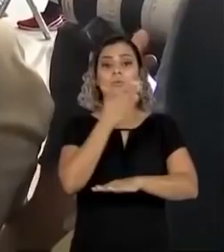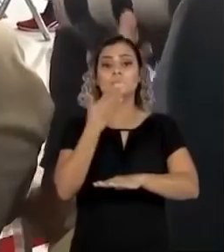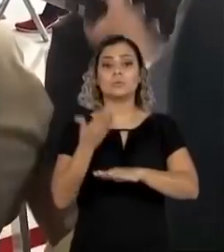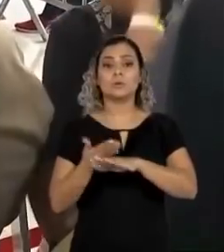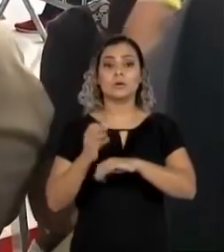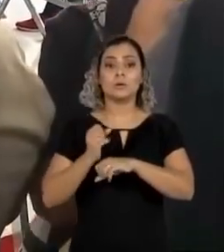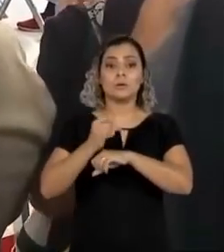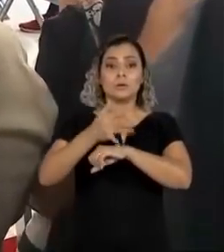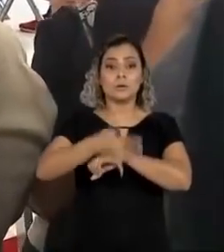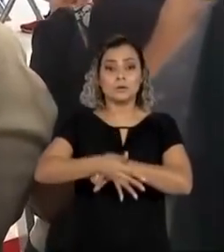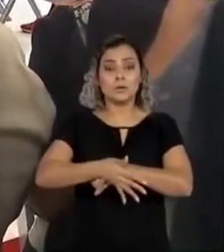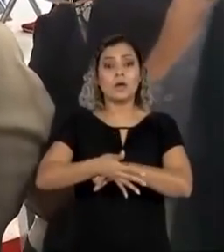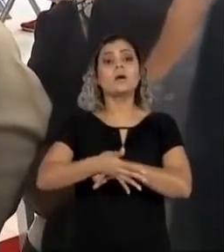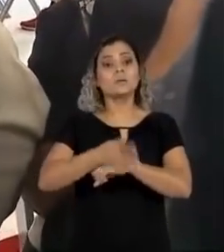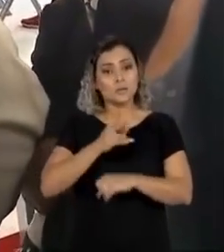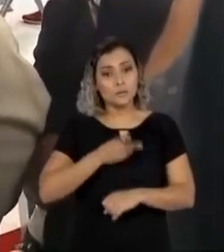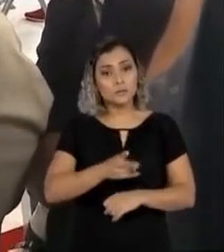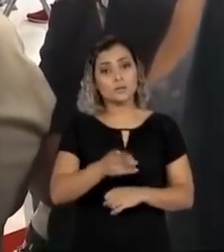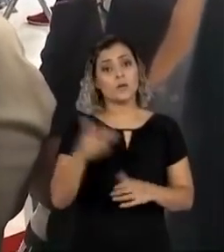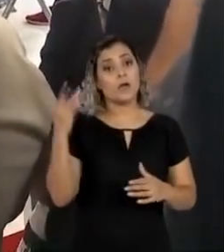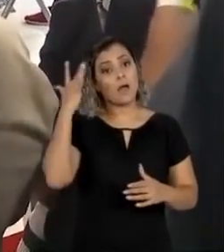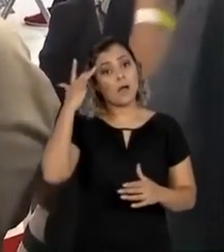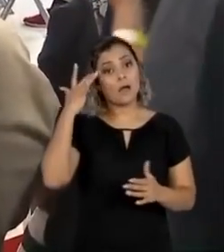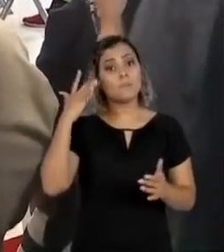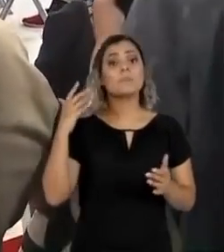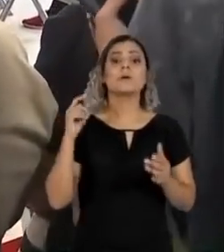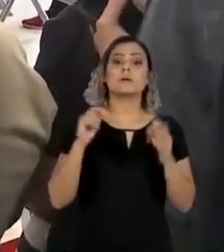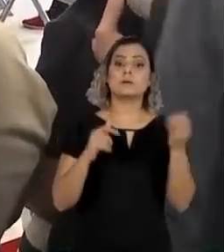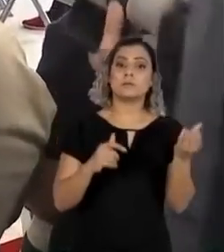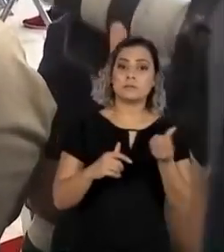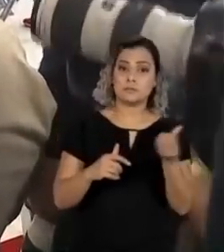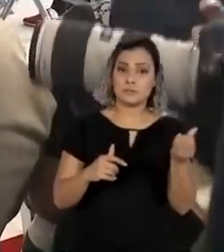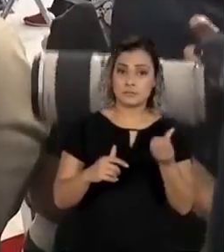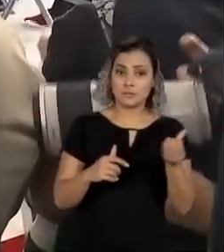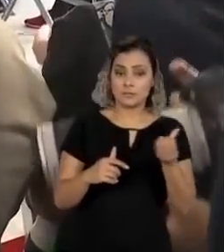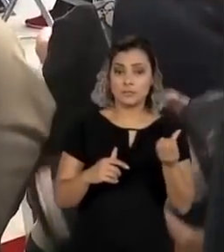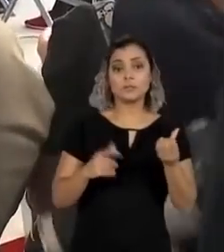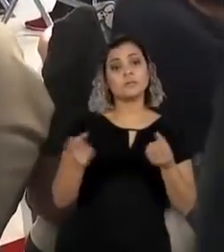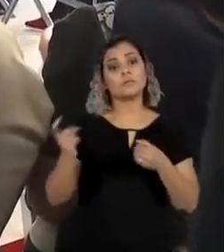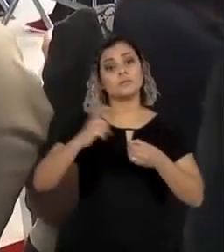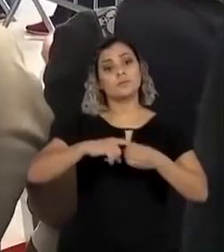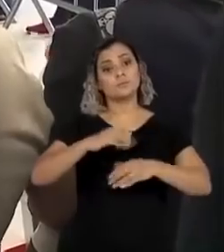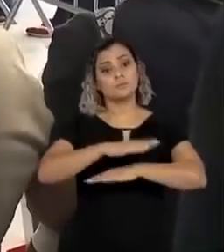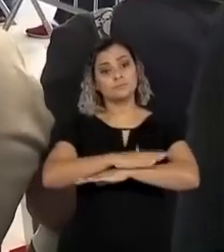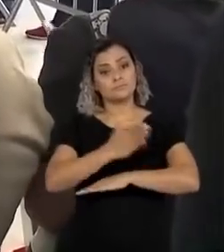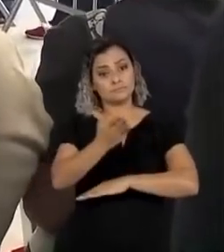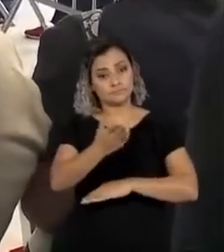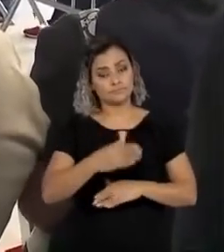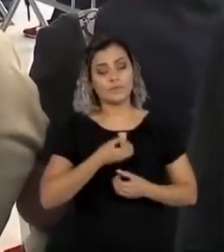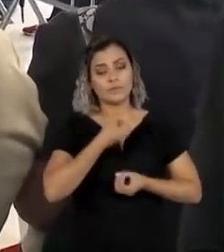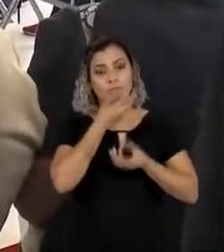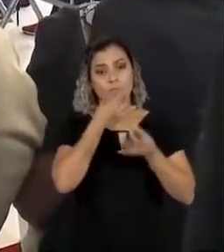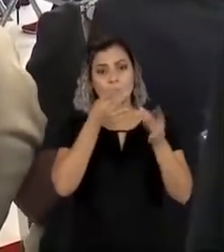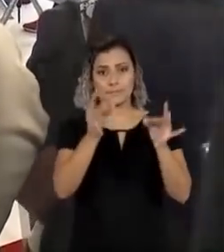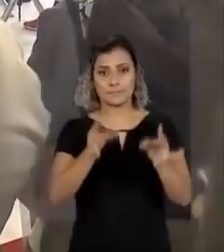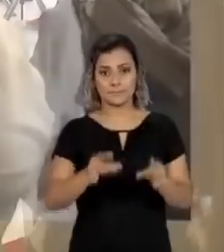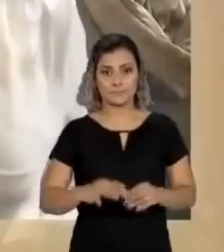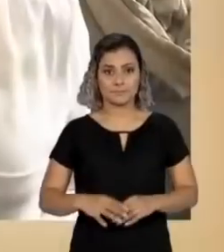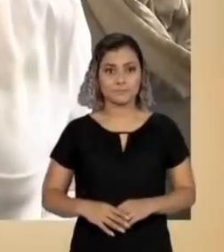da madrugada. Segue até amanhã de sexta-feira e nós voltamos a qualquer instante com mais